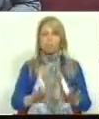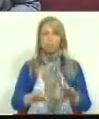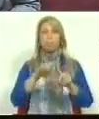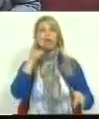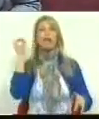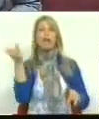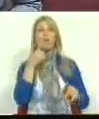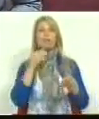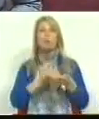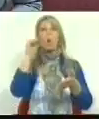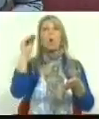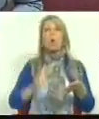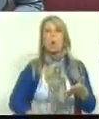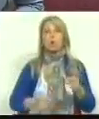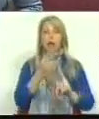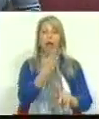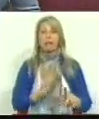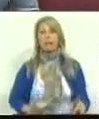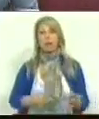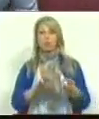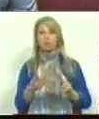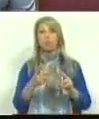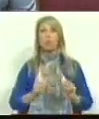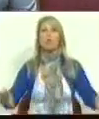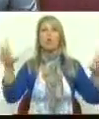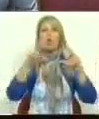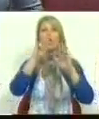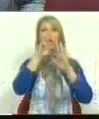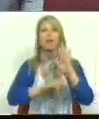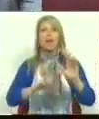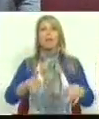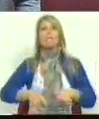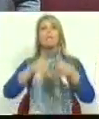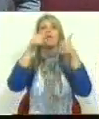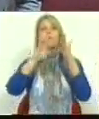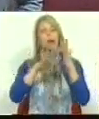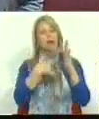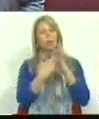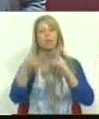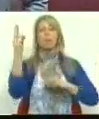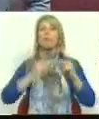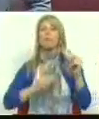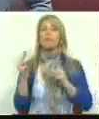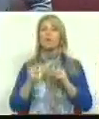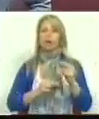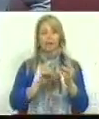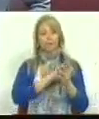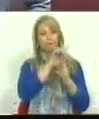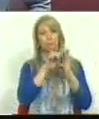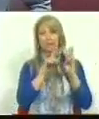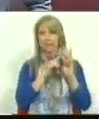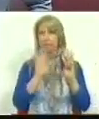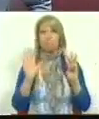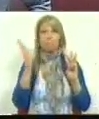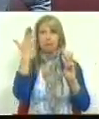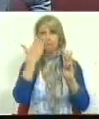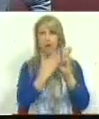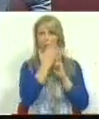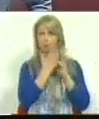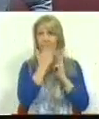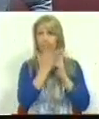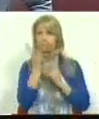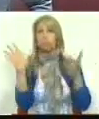contratos antigos para o novo regime e melhoria do enquadramento fiscal. As 3 primeiras dimensões estão vertidas